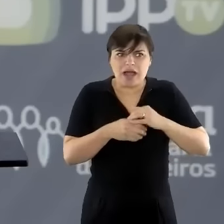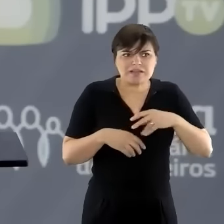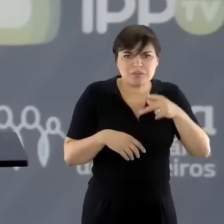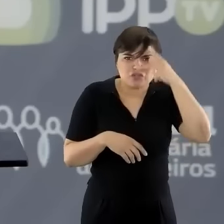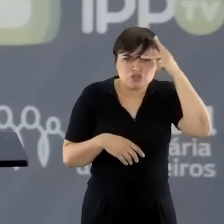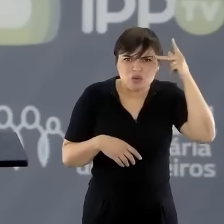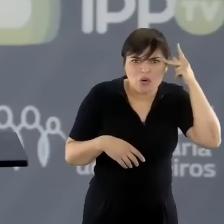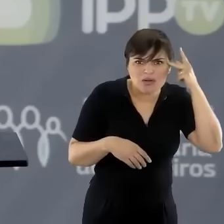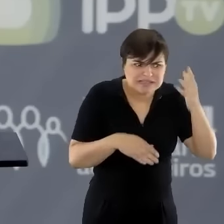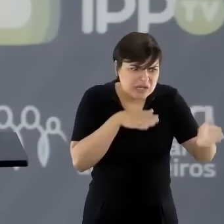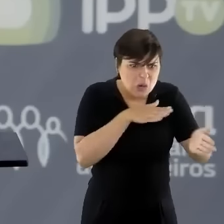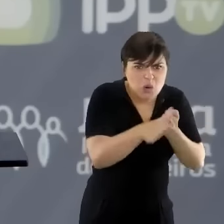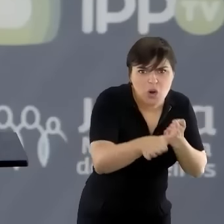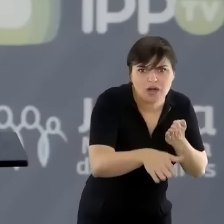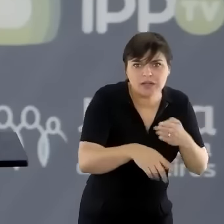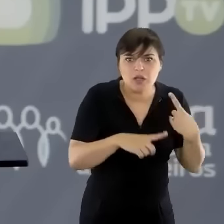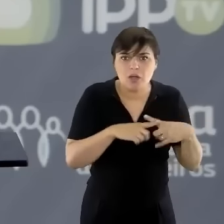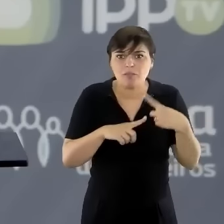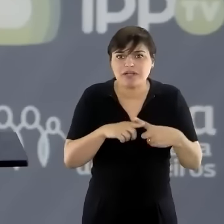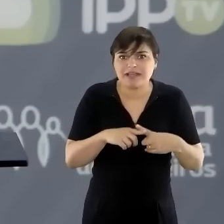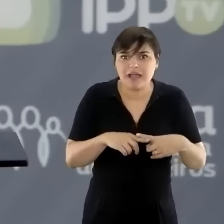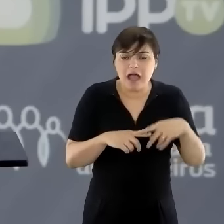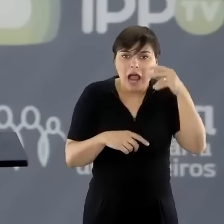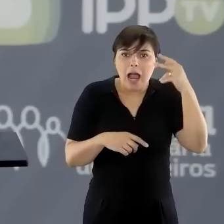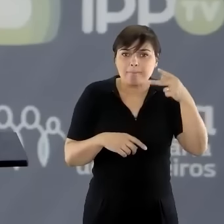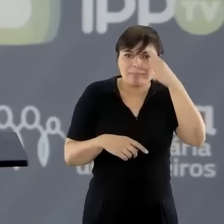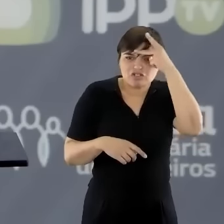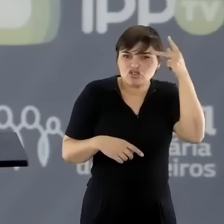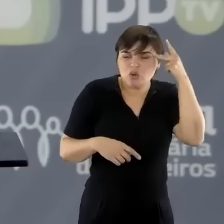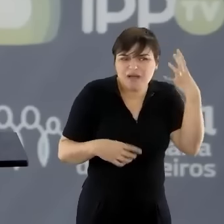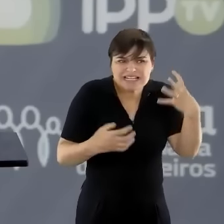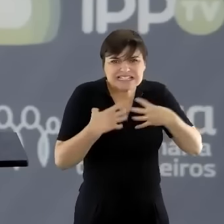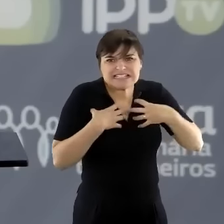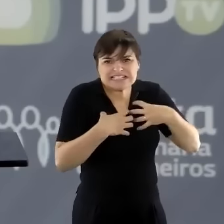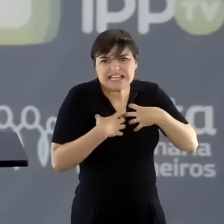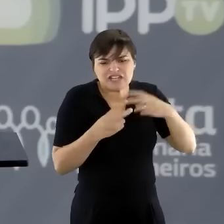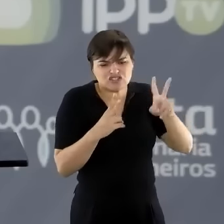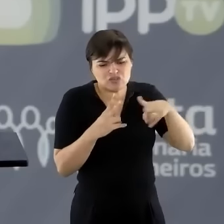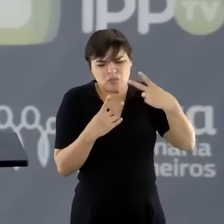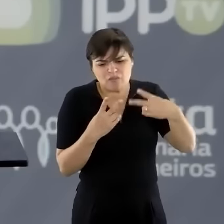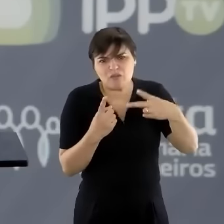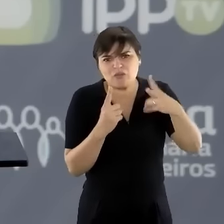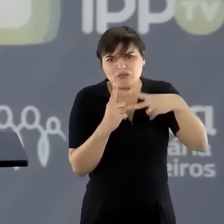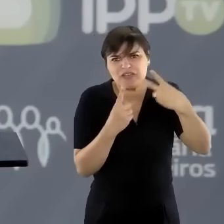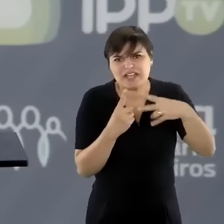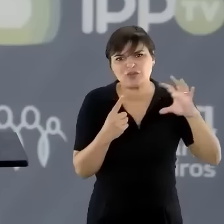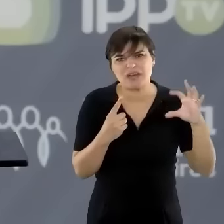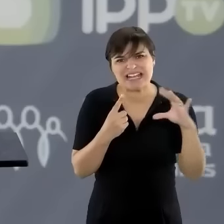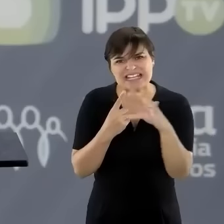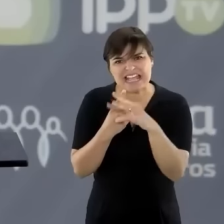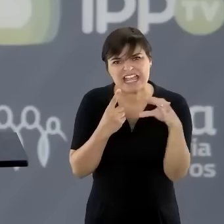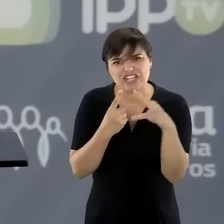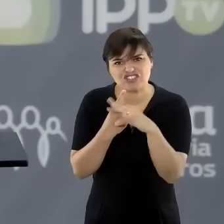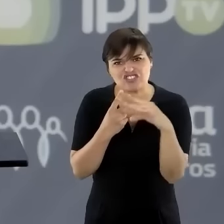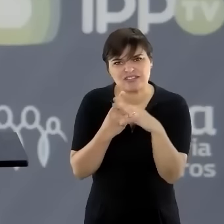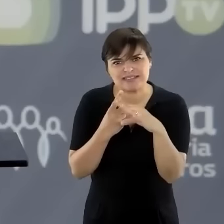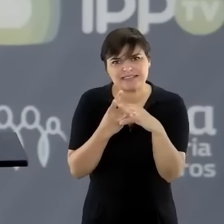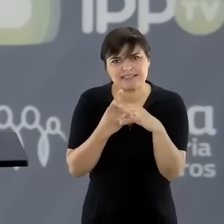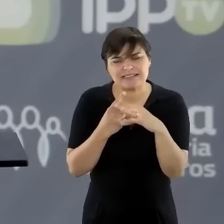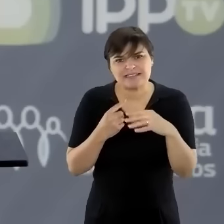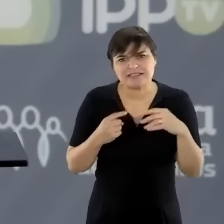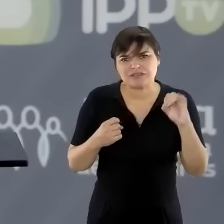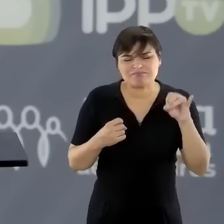e desfalece mesmo a pessoa e agora João tá muito aborrecido muito aborrecido porque a